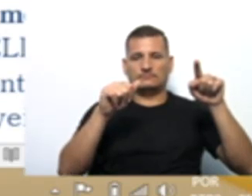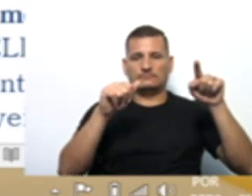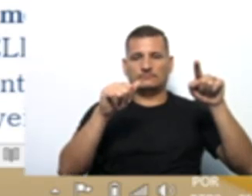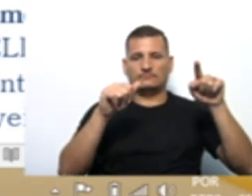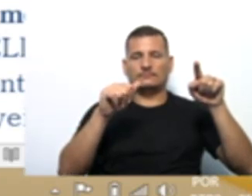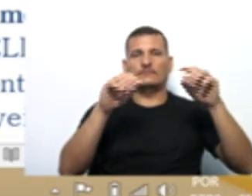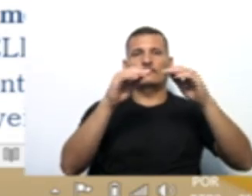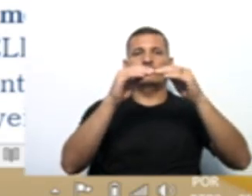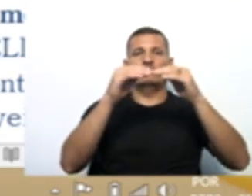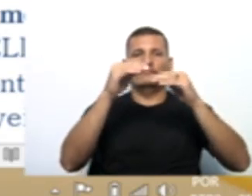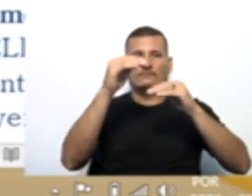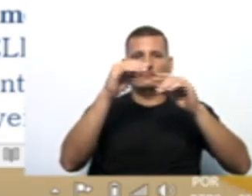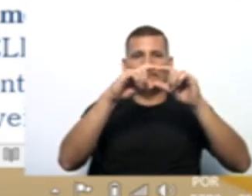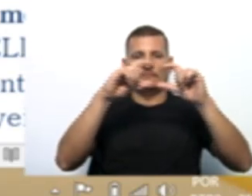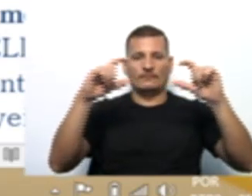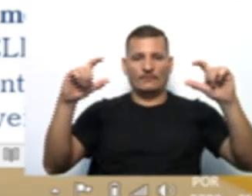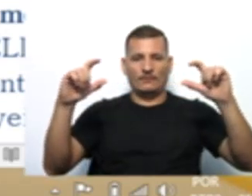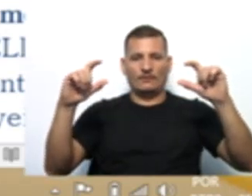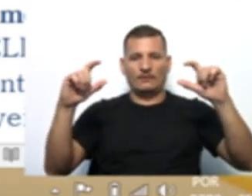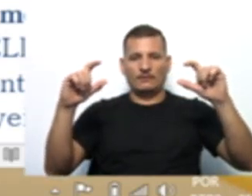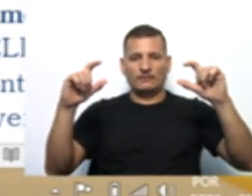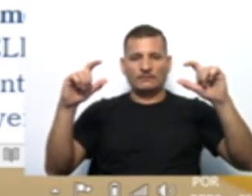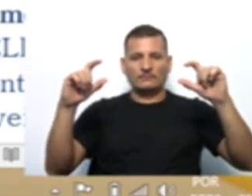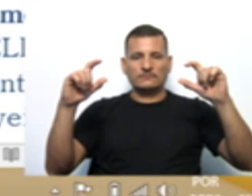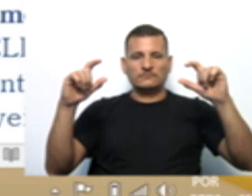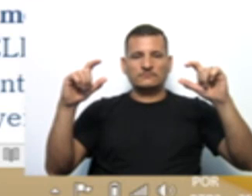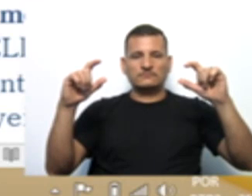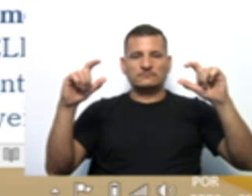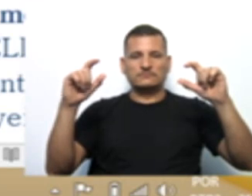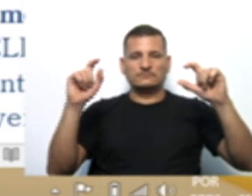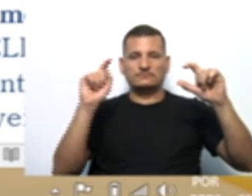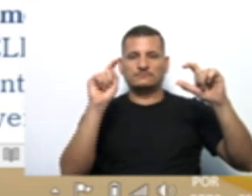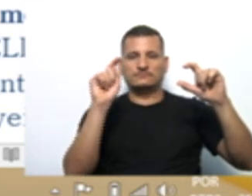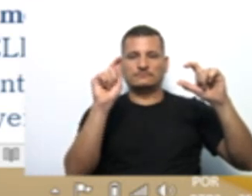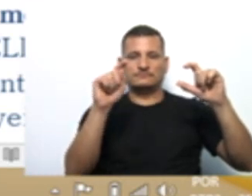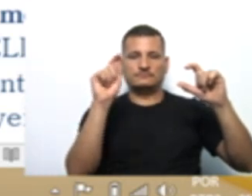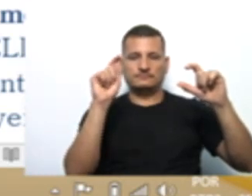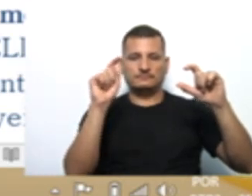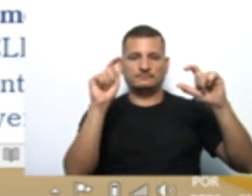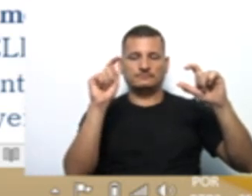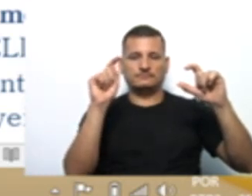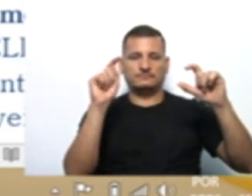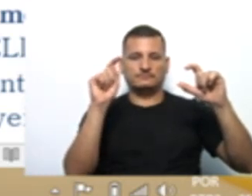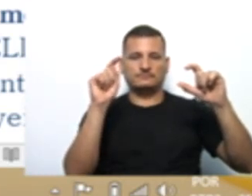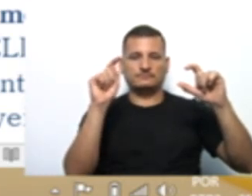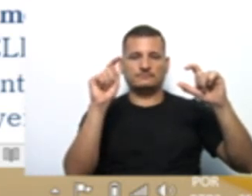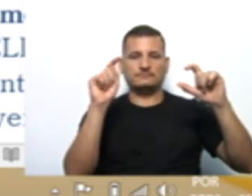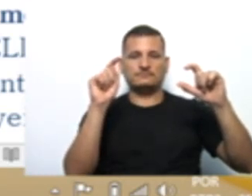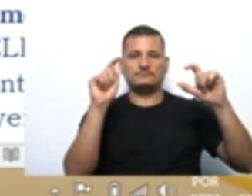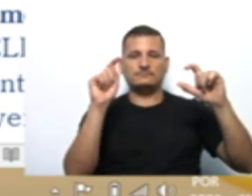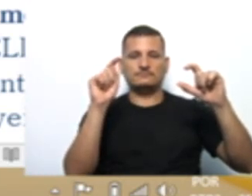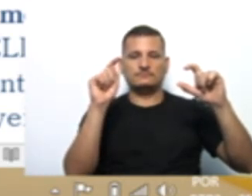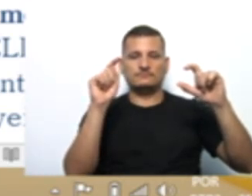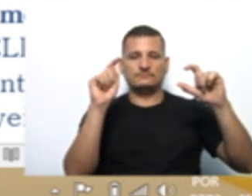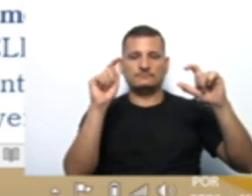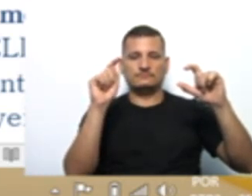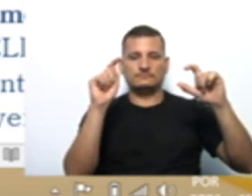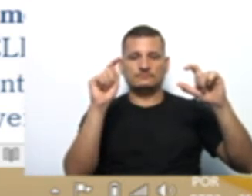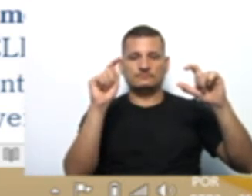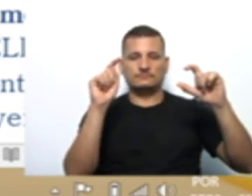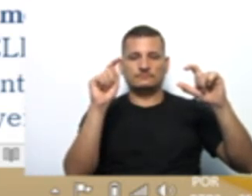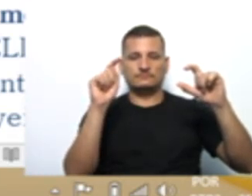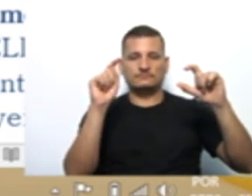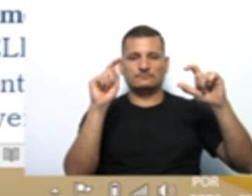paletas, você vai optar pela paleta do parágrafo. Ele vai abrir um sumário com a caixa de